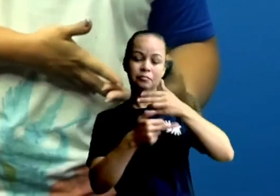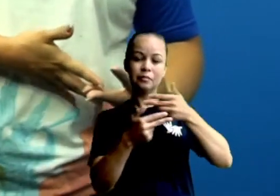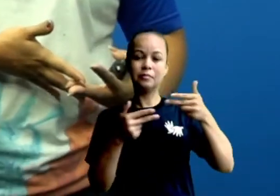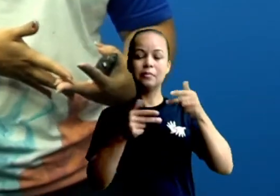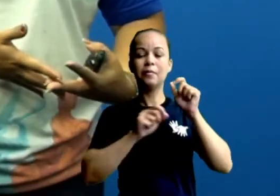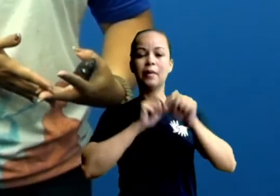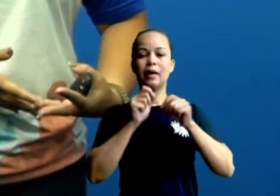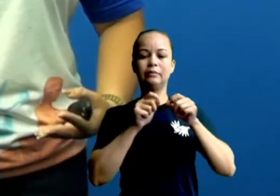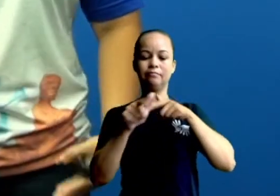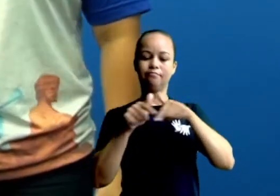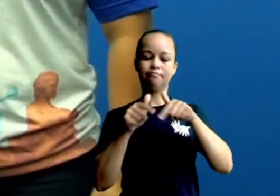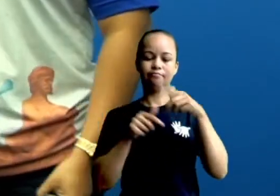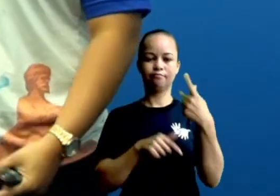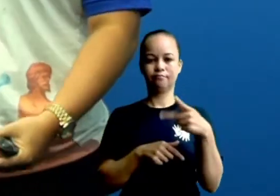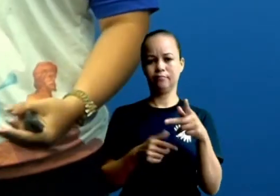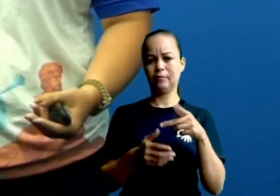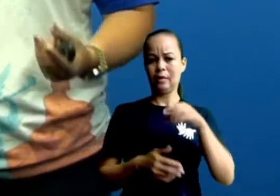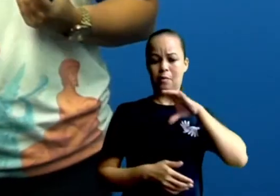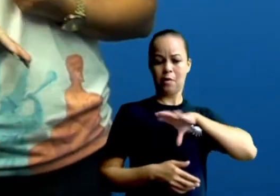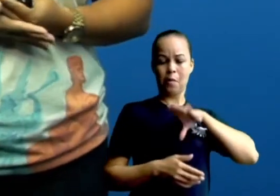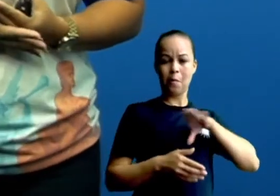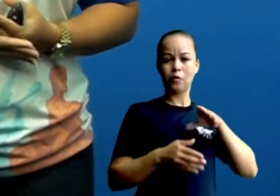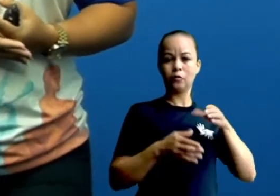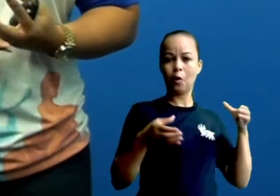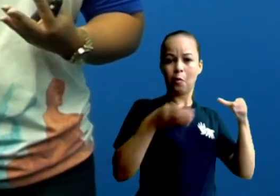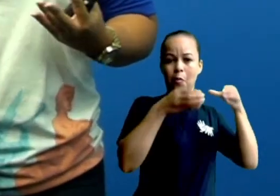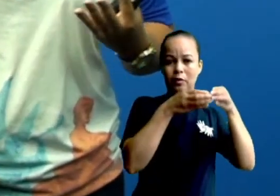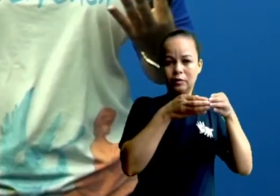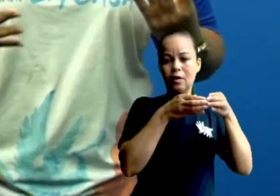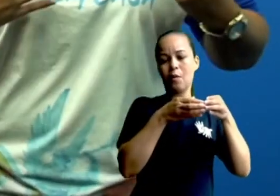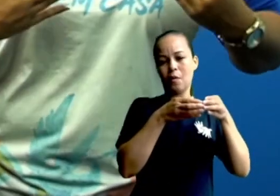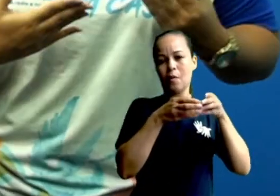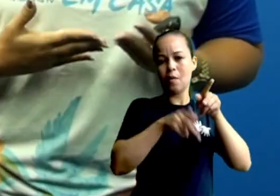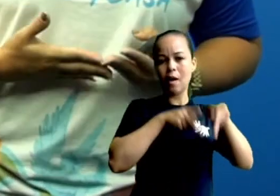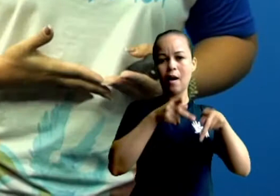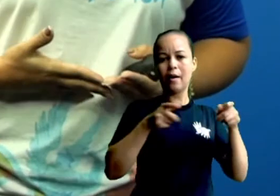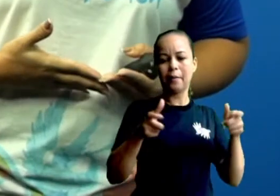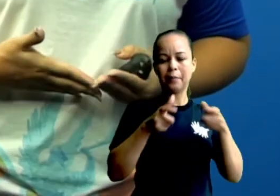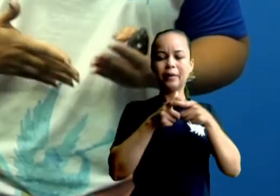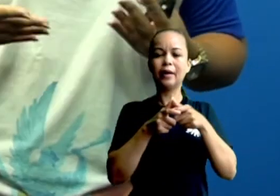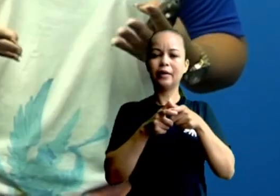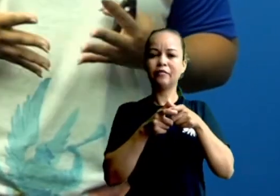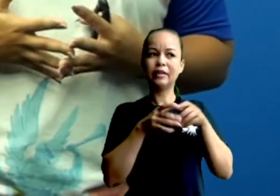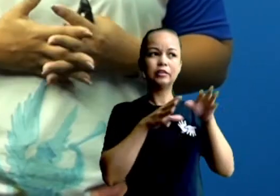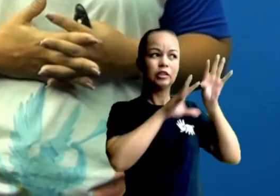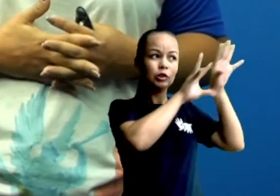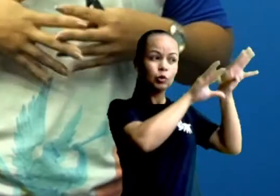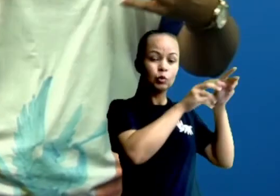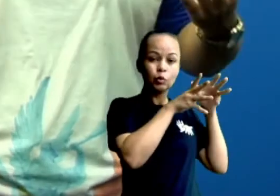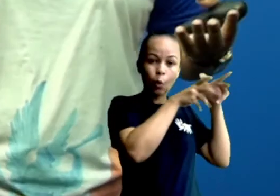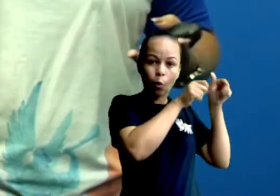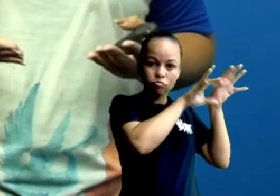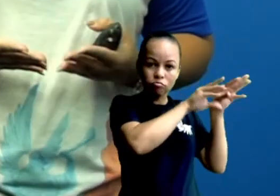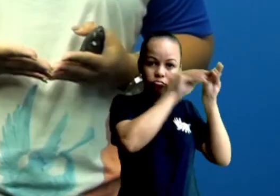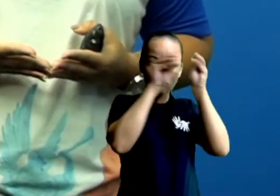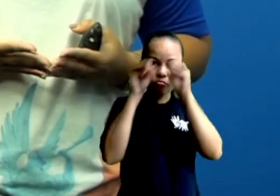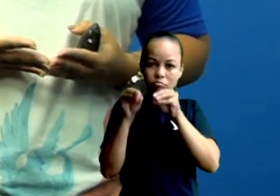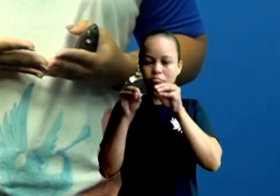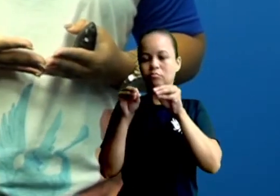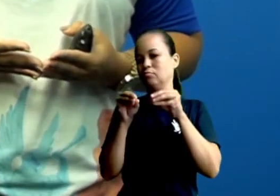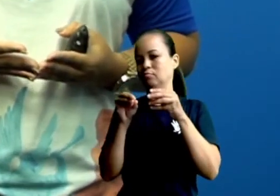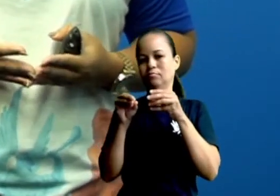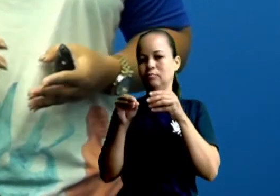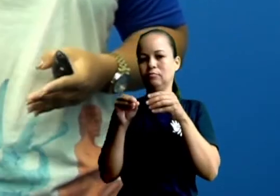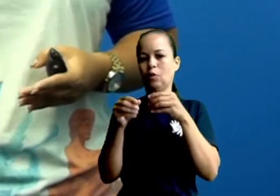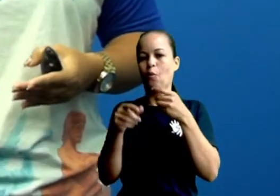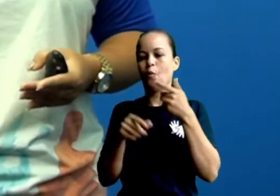muito pequena. Mesmo que viesse todo mundo de lá para cá, não ia ser o suficiente para suprir esse trabalho, essa